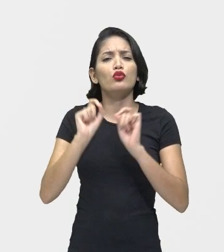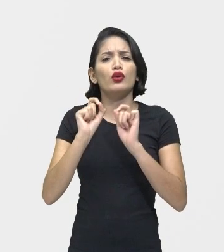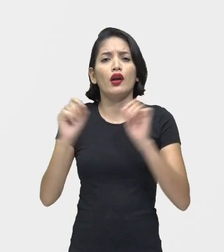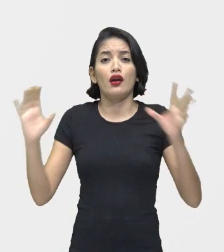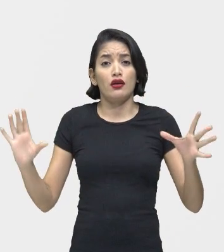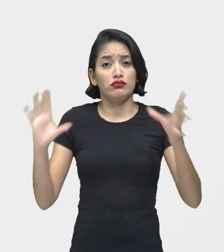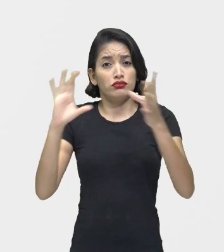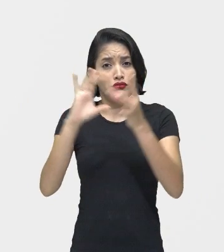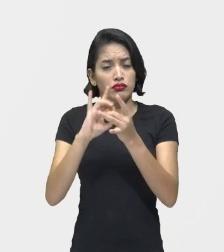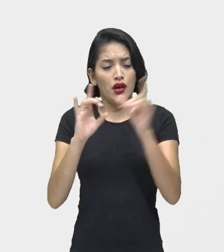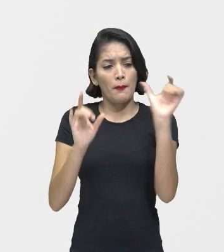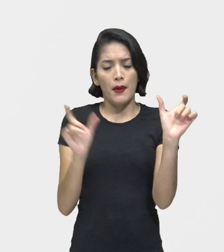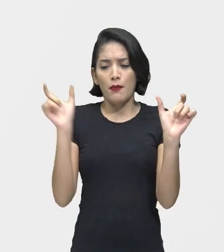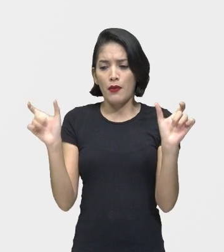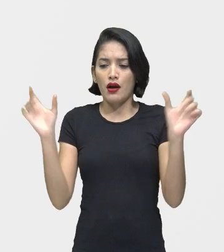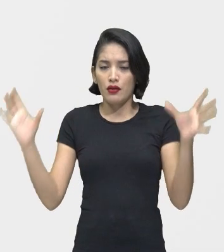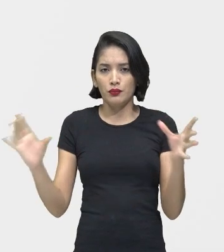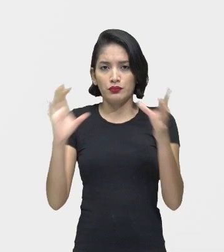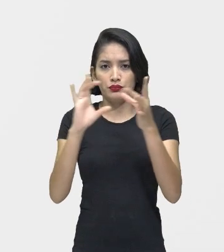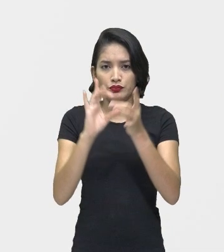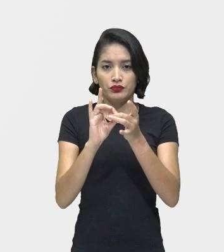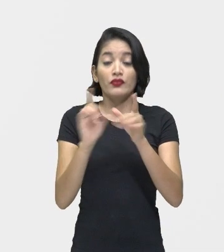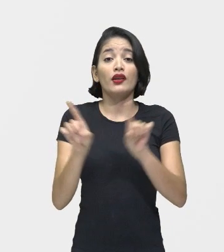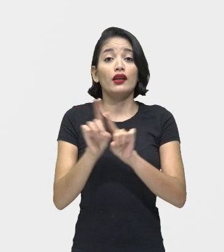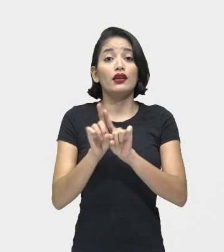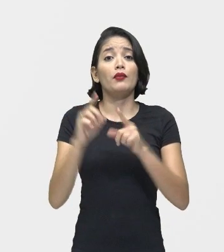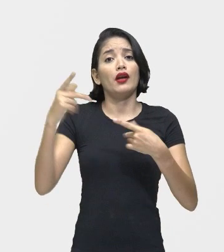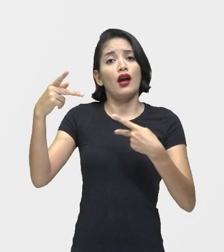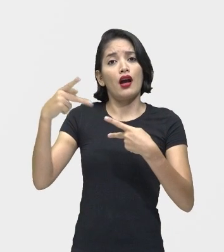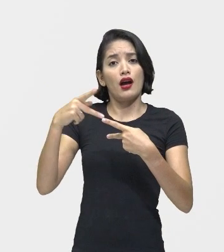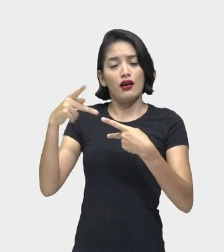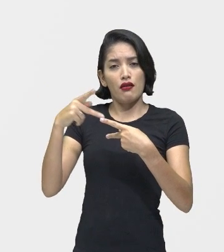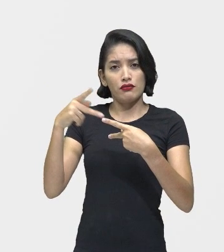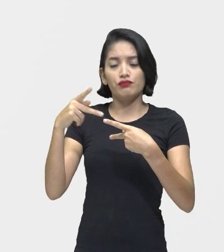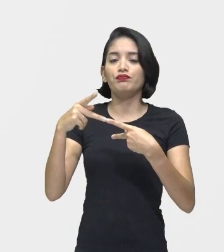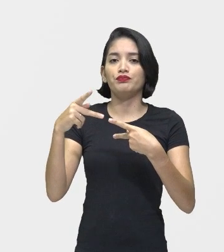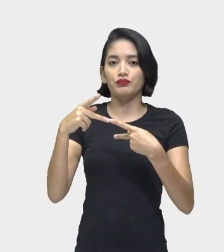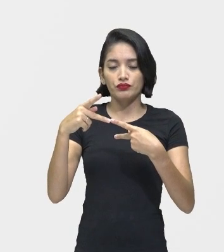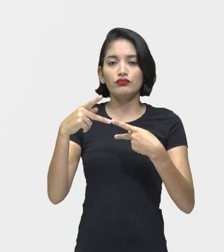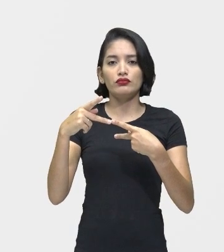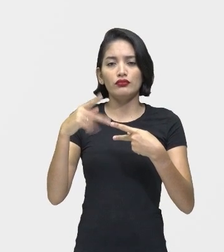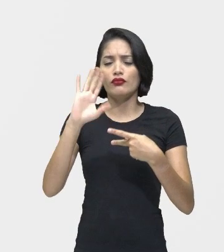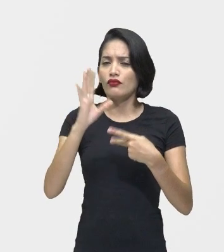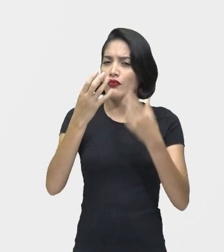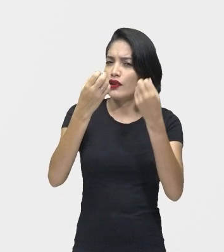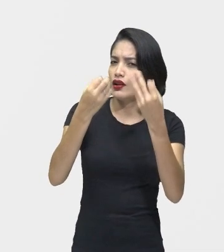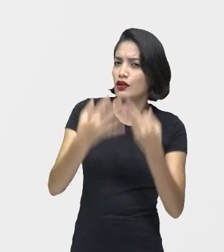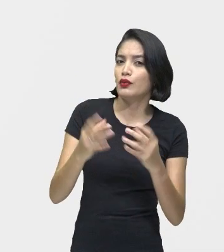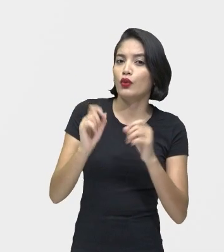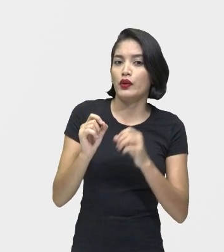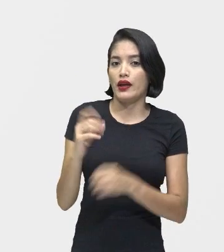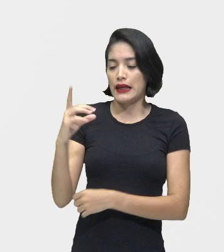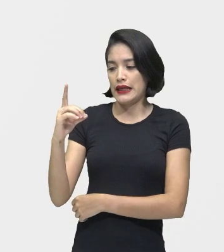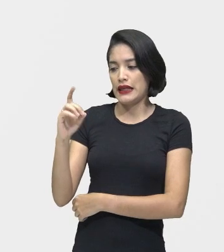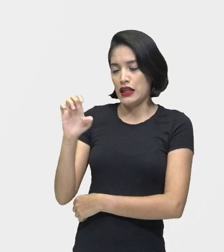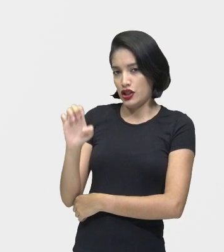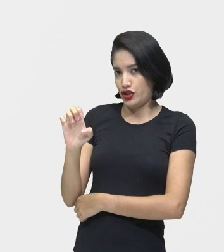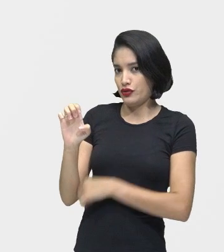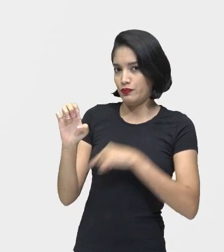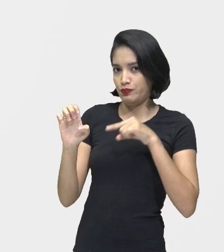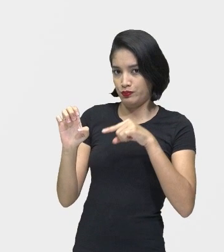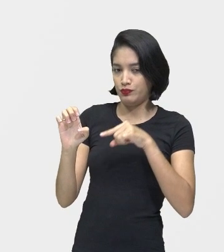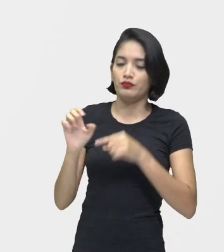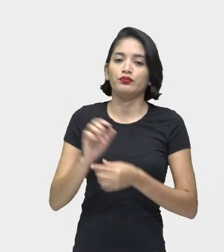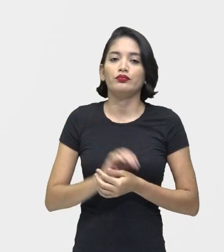as palavras e a preposição que nós estamos falando é o de. E aí